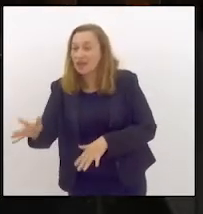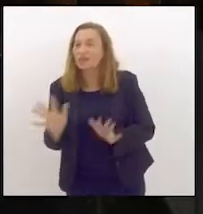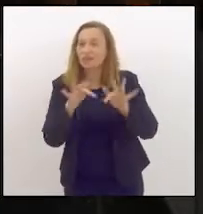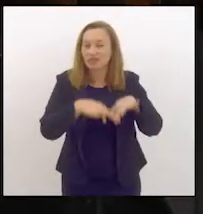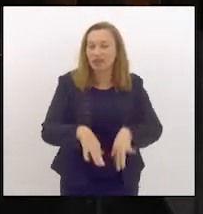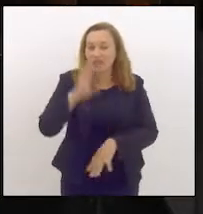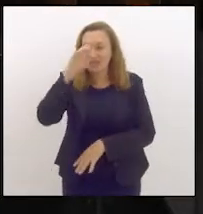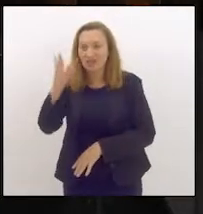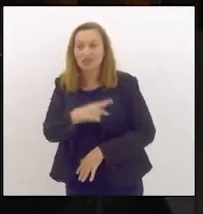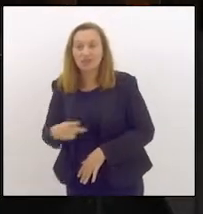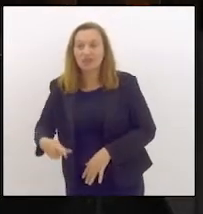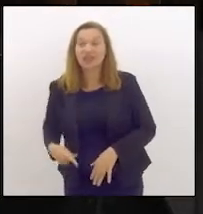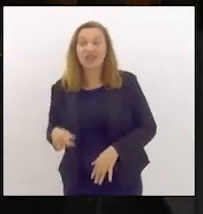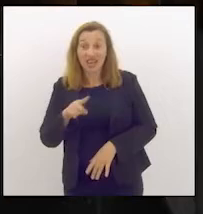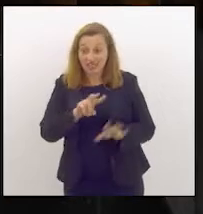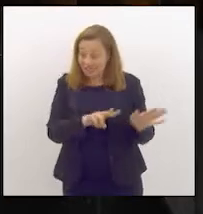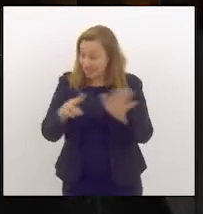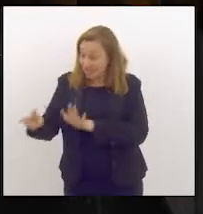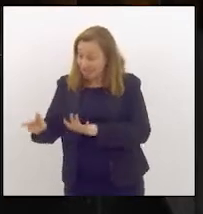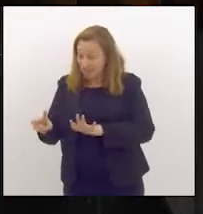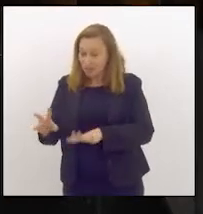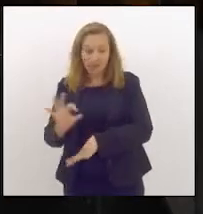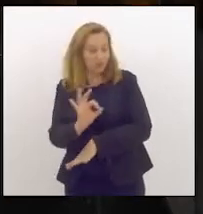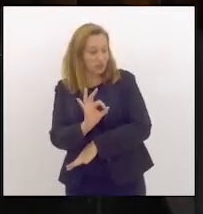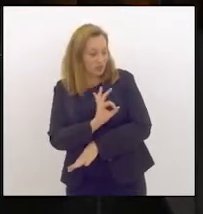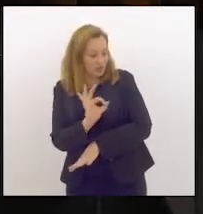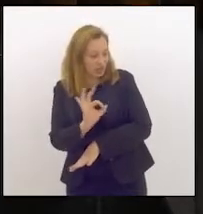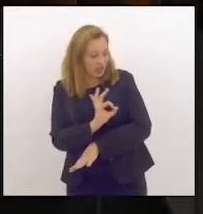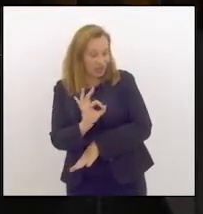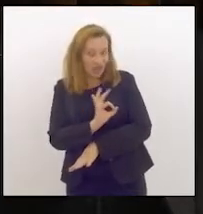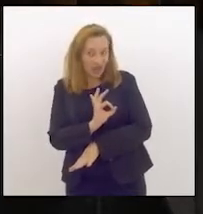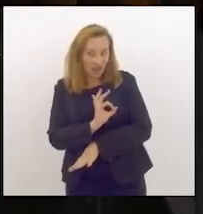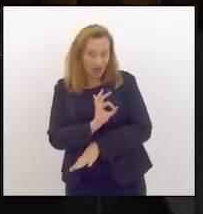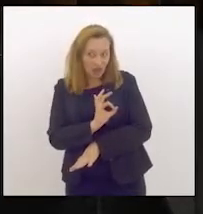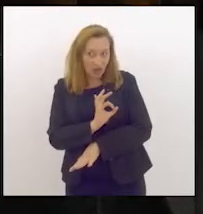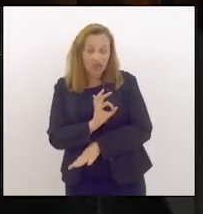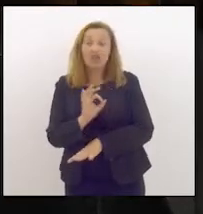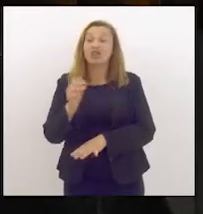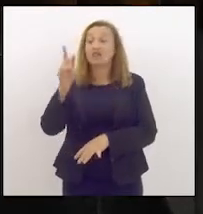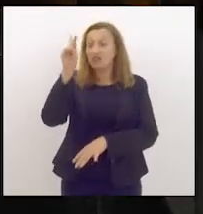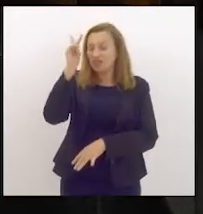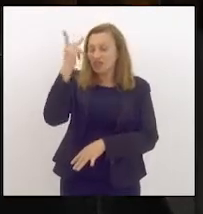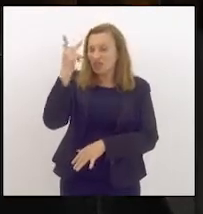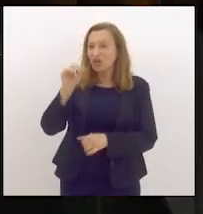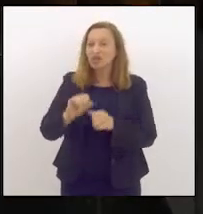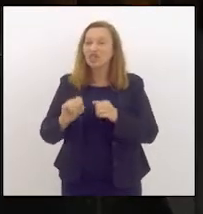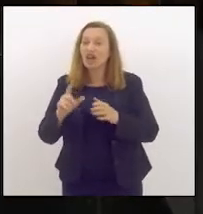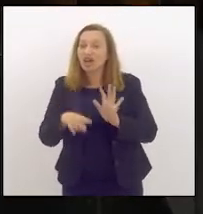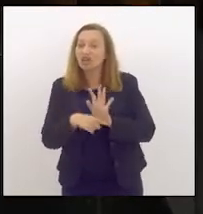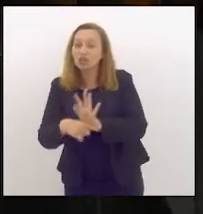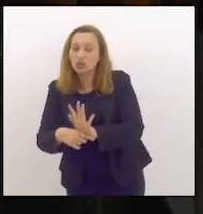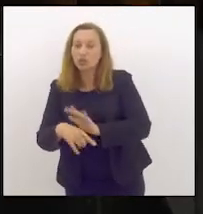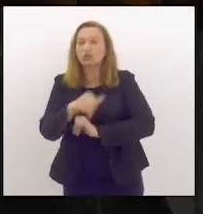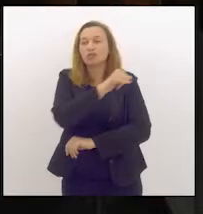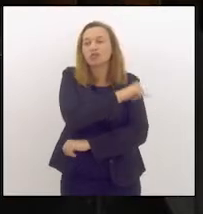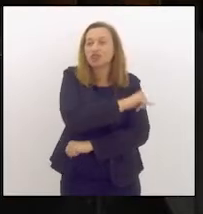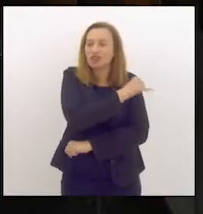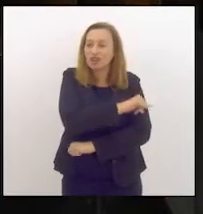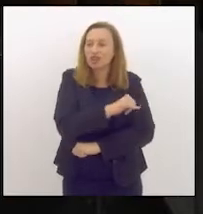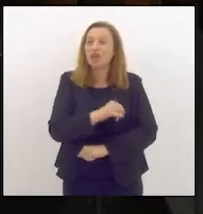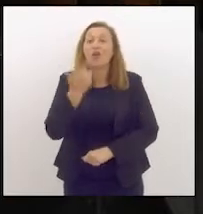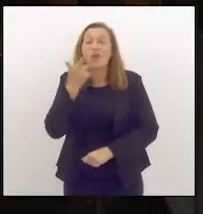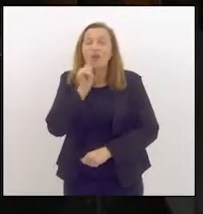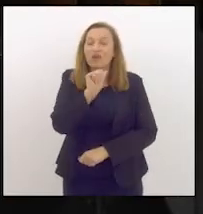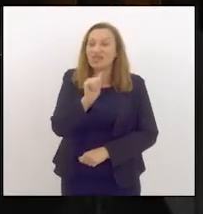favor viu que o presidente essa semana os bravos policiais dono o que já fizeram história já contribuíram muito para o Rio de Janeiro